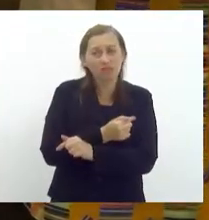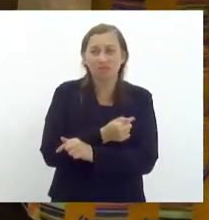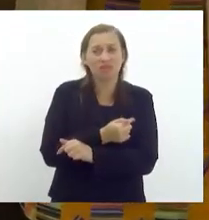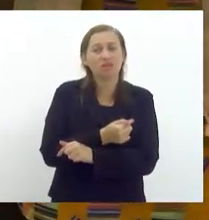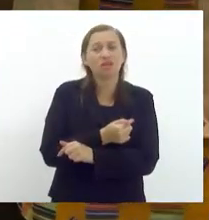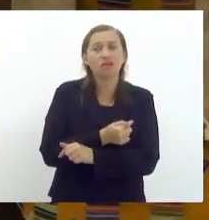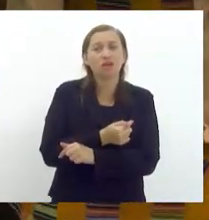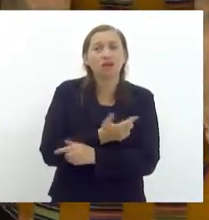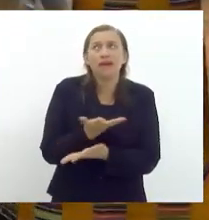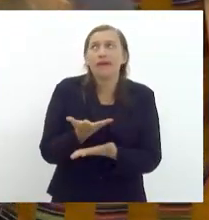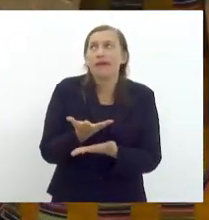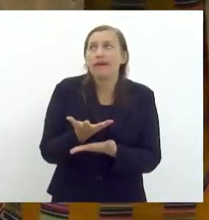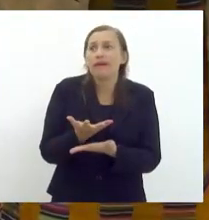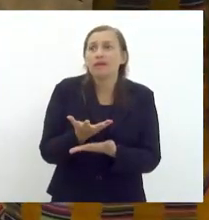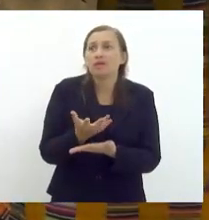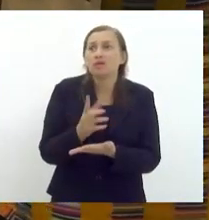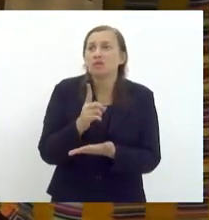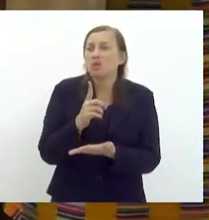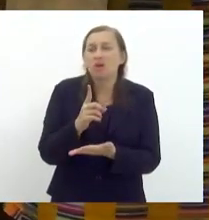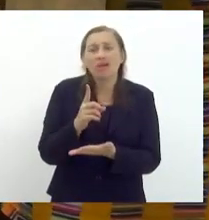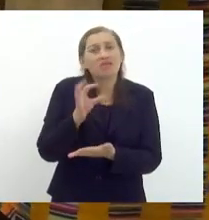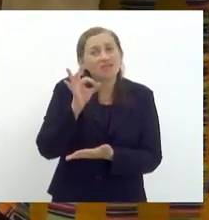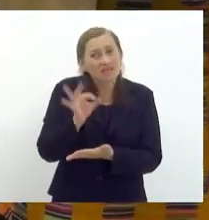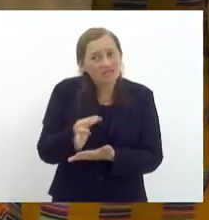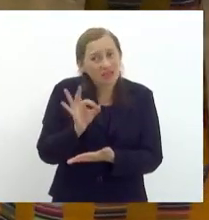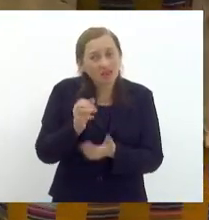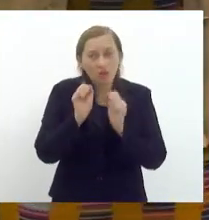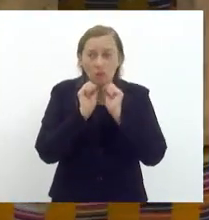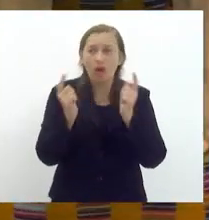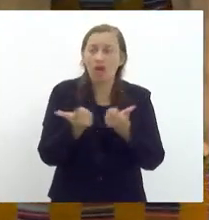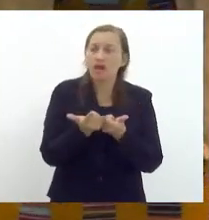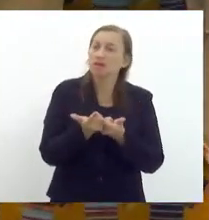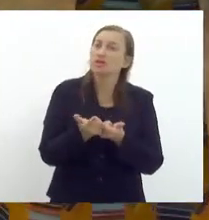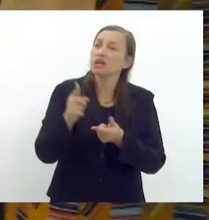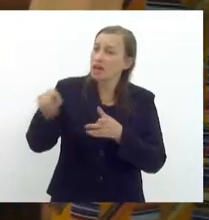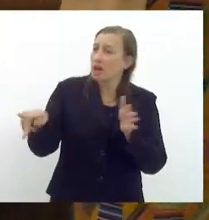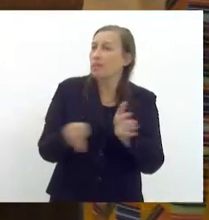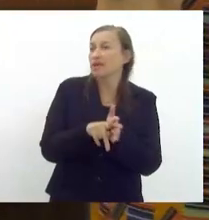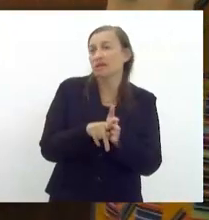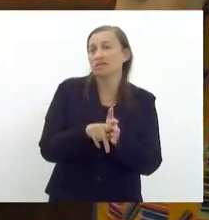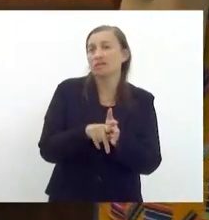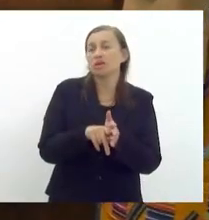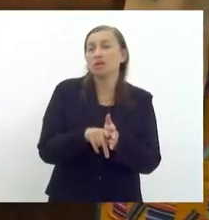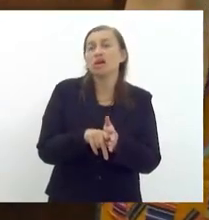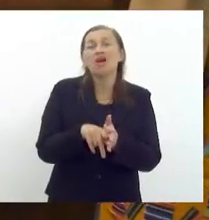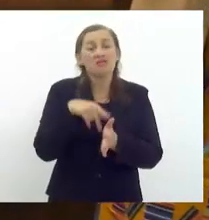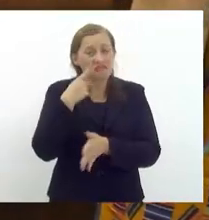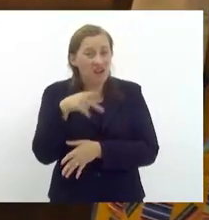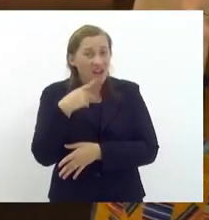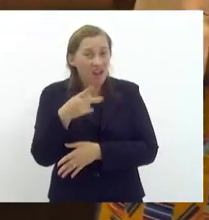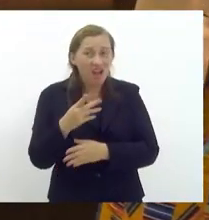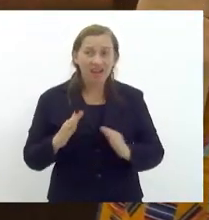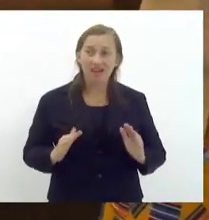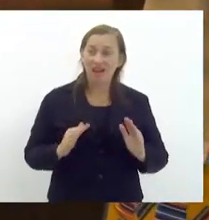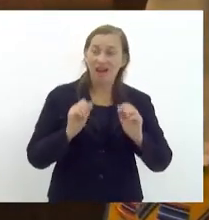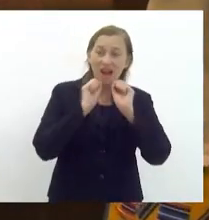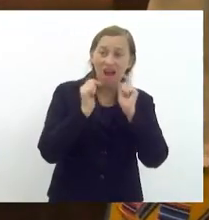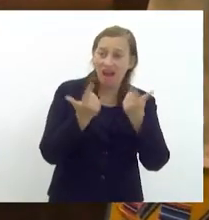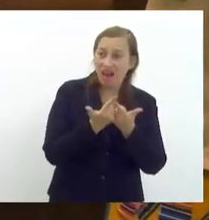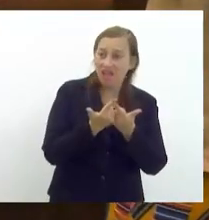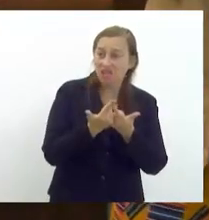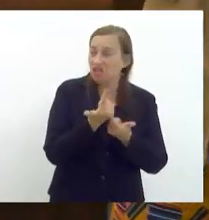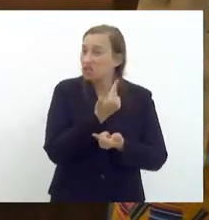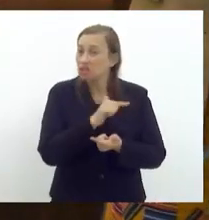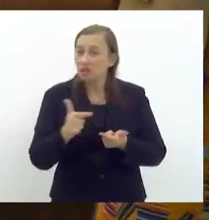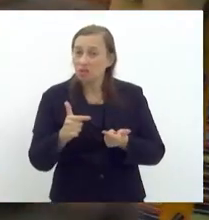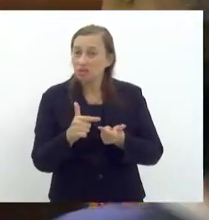diria honesto com Assembleia Legislativa da qual ela faz parte dizer que a casa Legislativa não tem autoridade